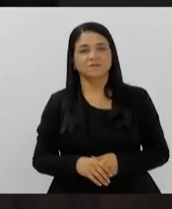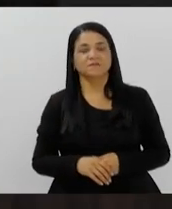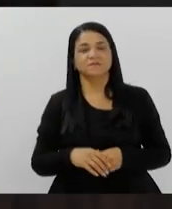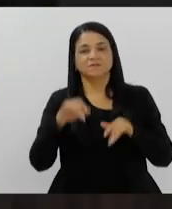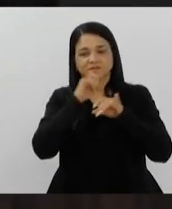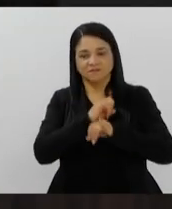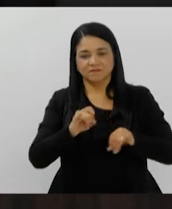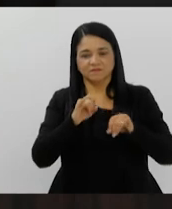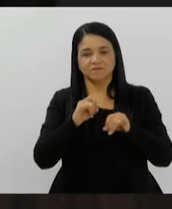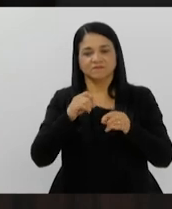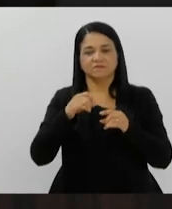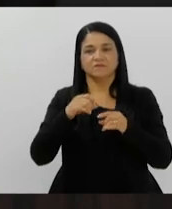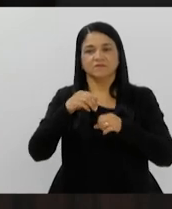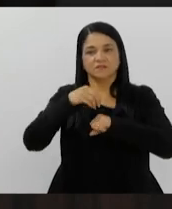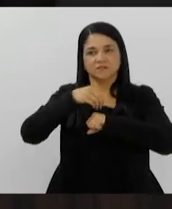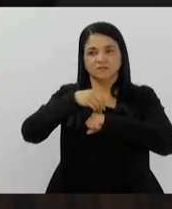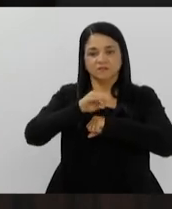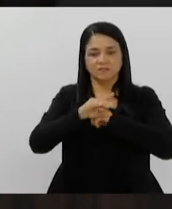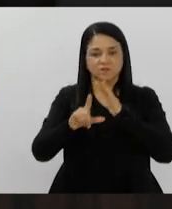Anuncio, indicação...